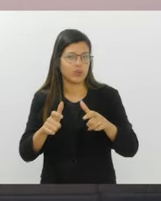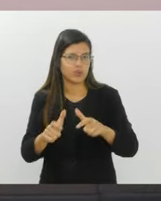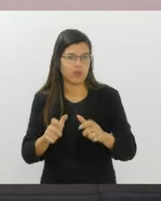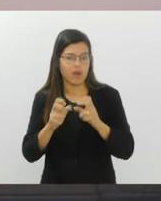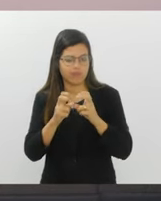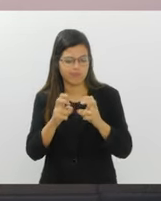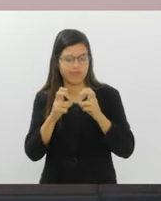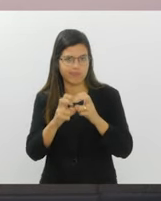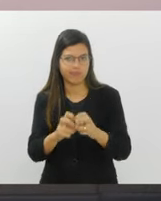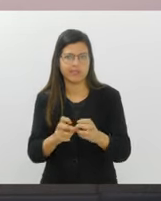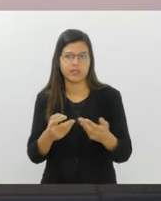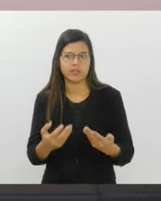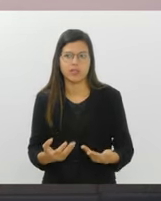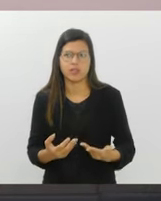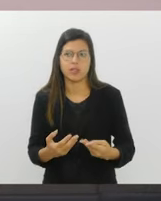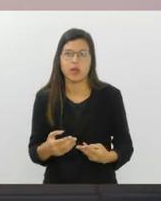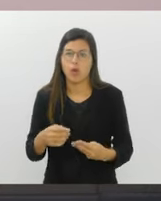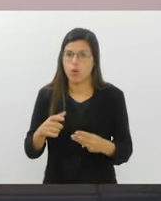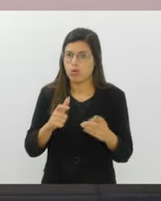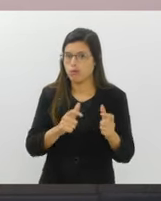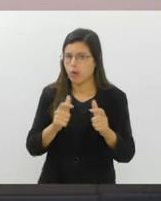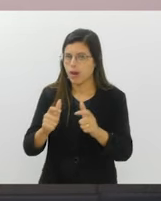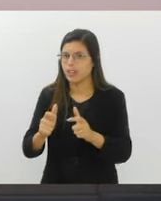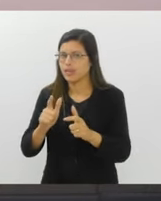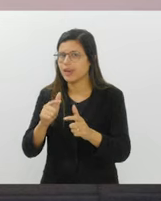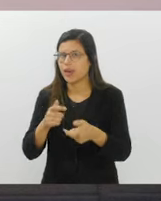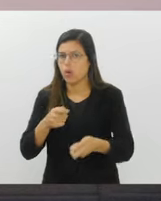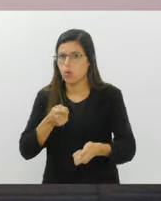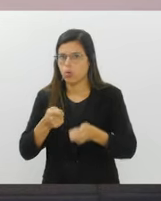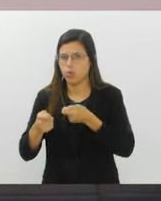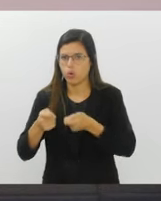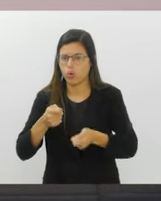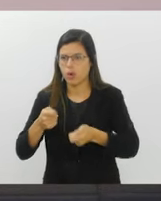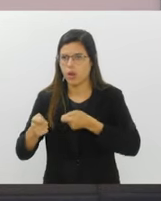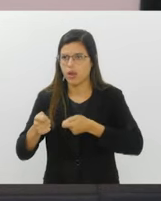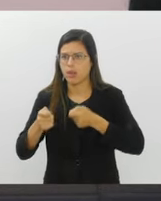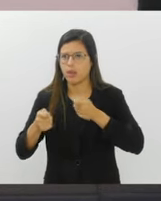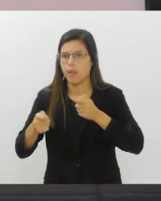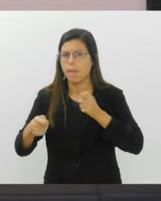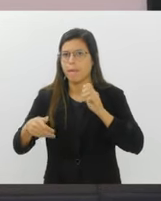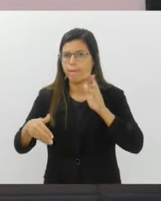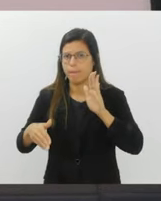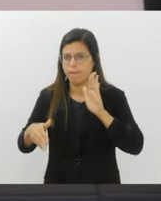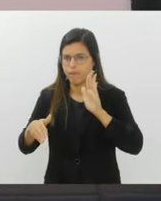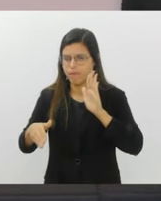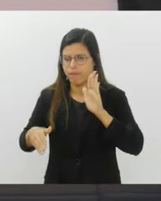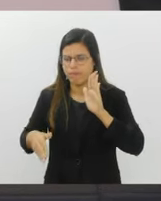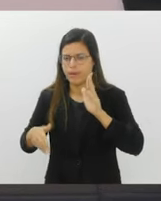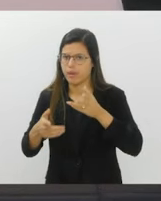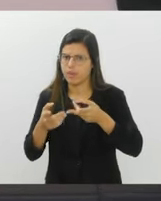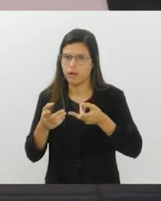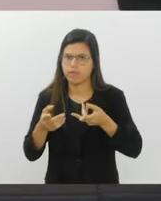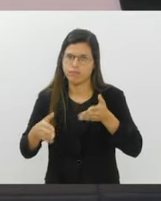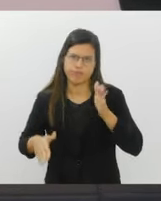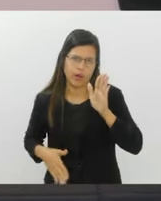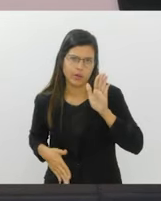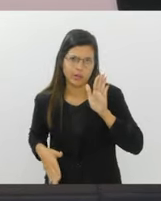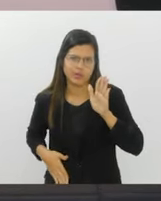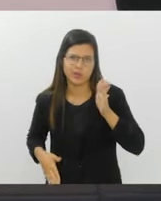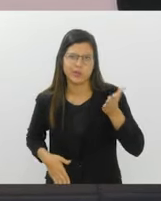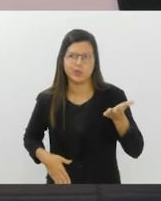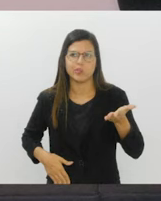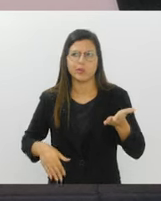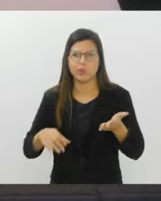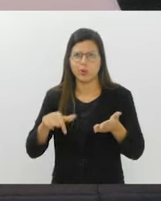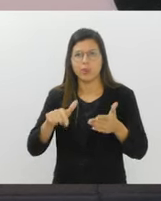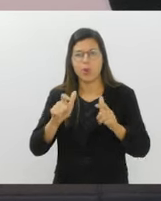estações controladas pelo narcotráfico, né, pelo narcotráfico, Senador Camará